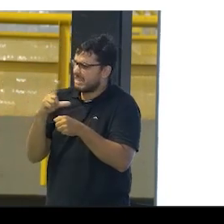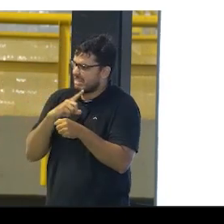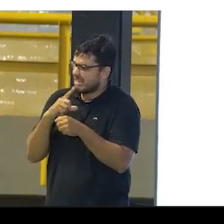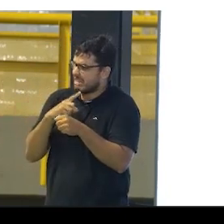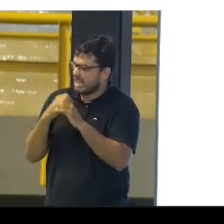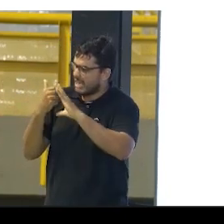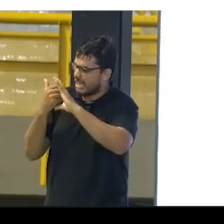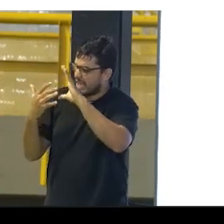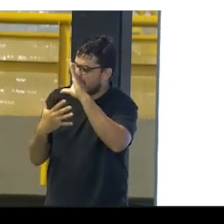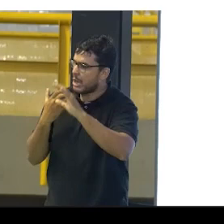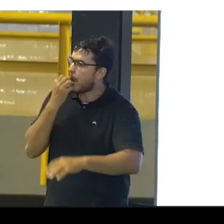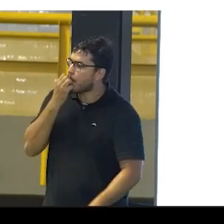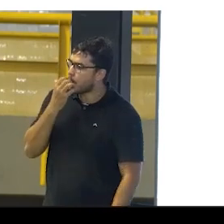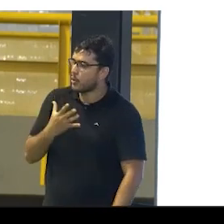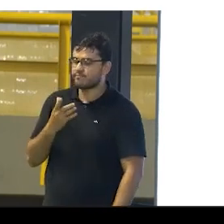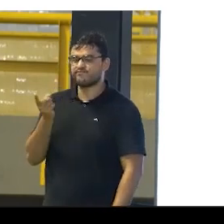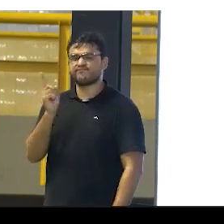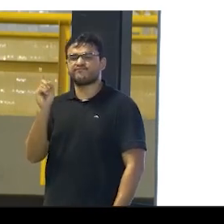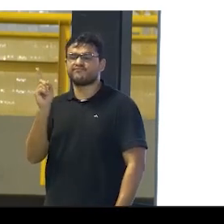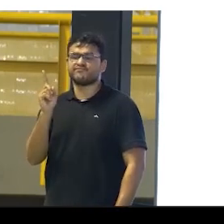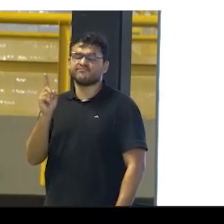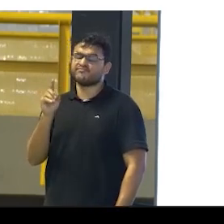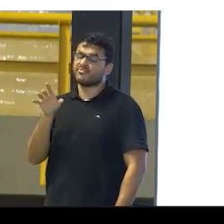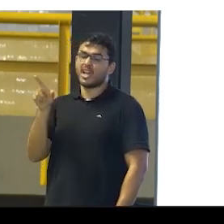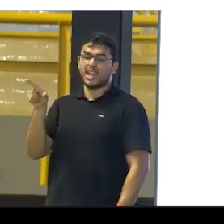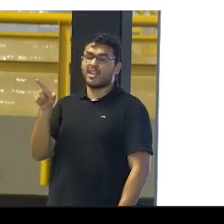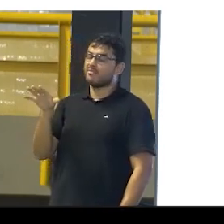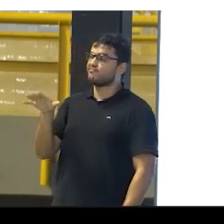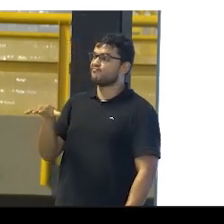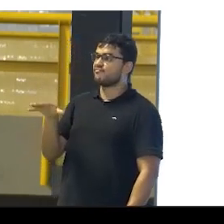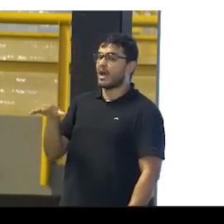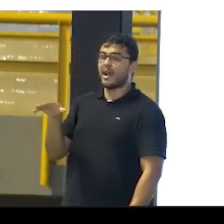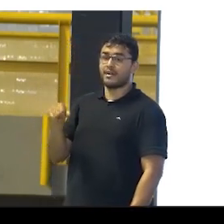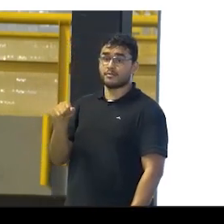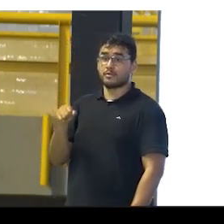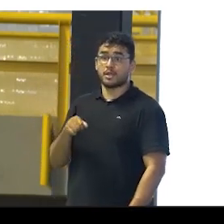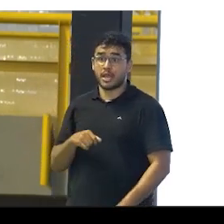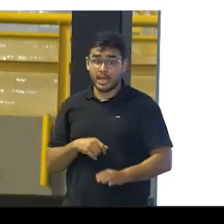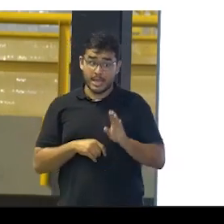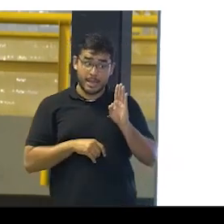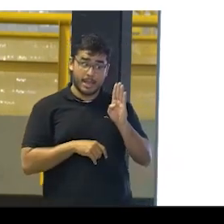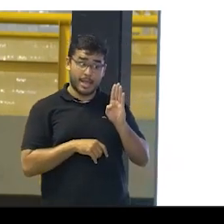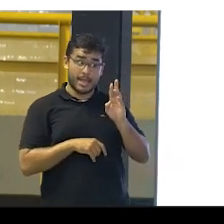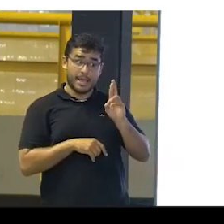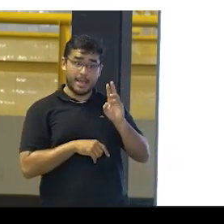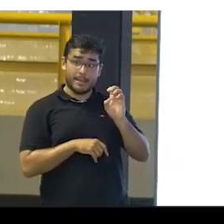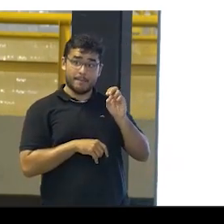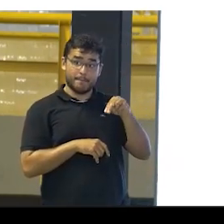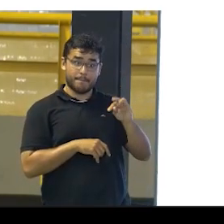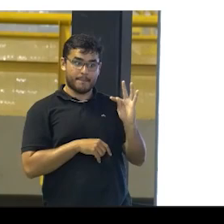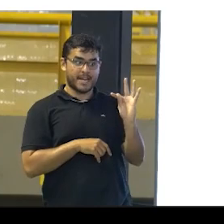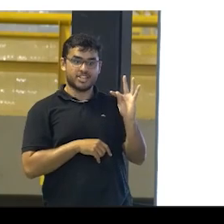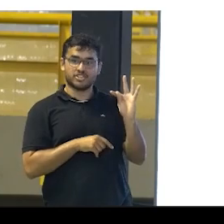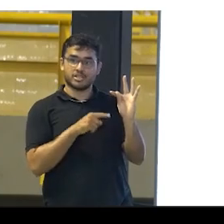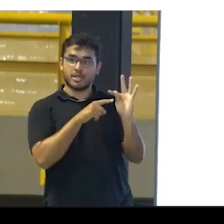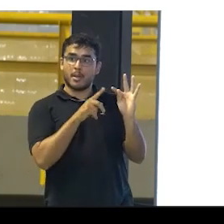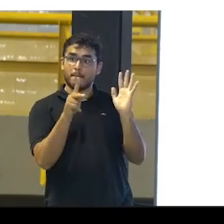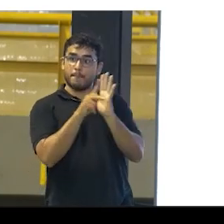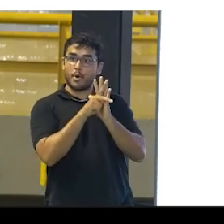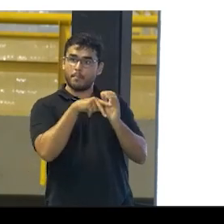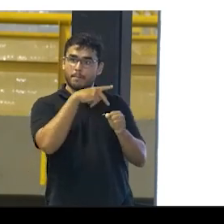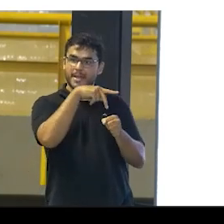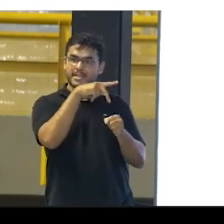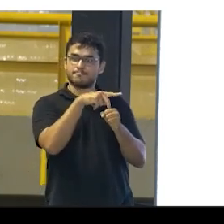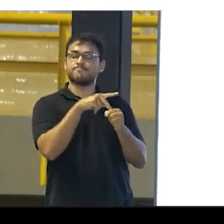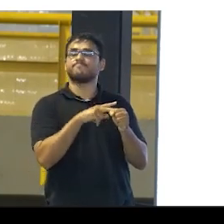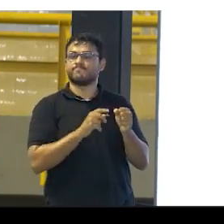baixa qualidade. O petróleo do tipo Brent, ele é o melhor do planeta. Os Estados Unidos têm um padrão próprio, que é o petróleo do